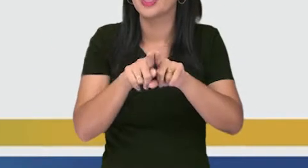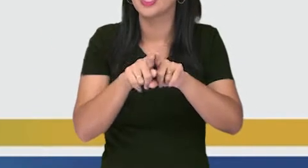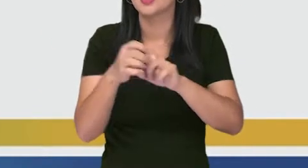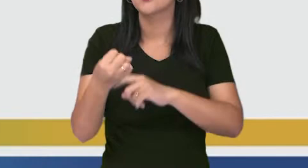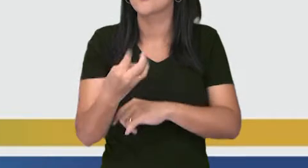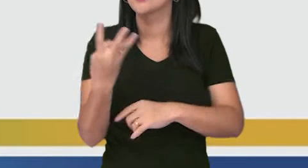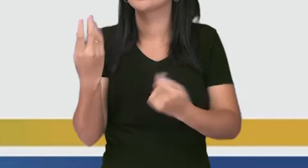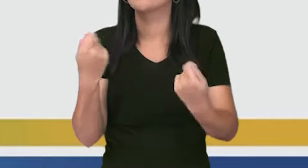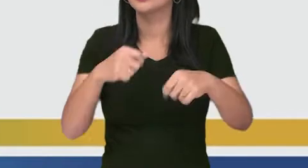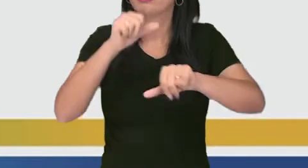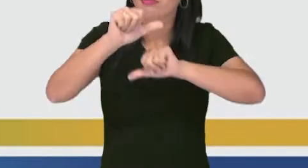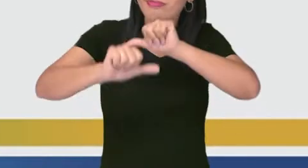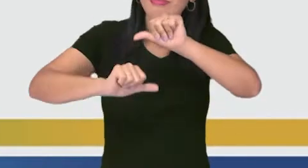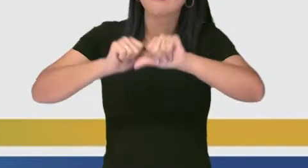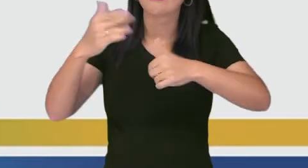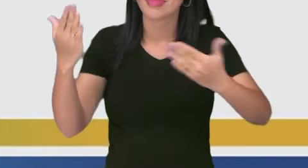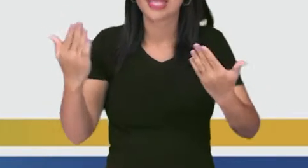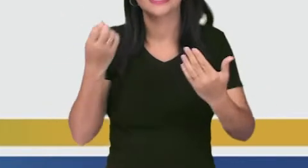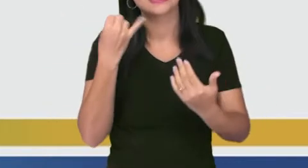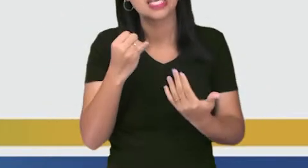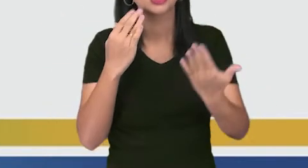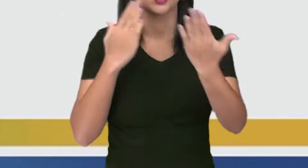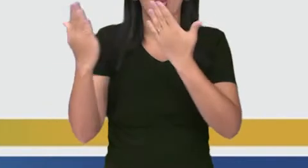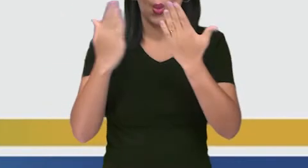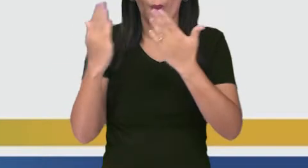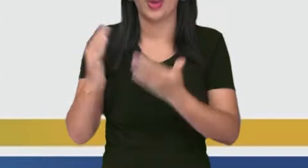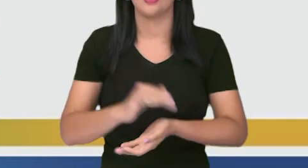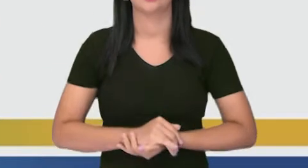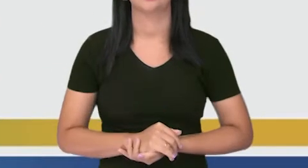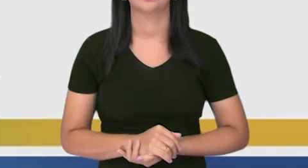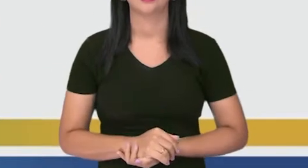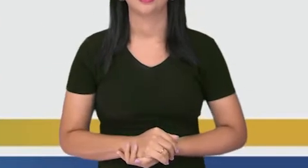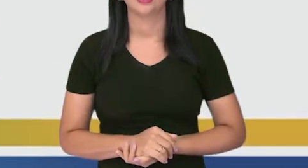quanto à variação existe entre eles